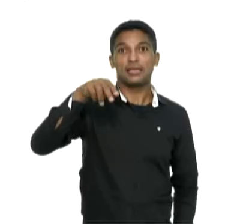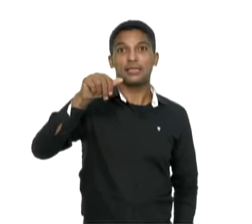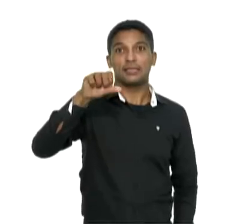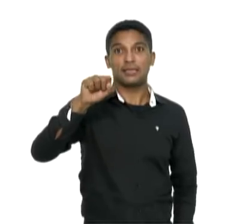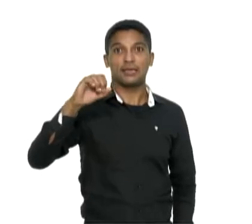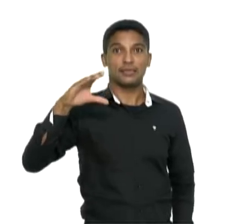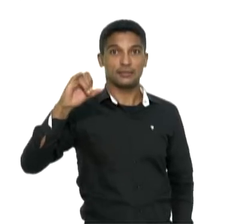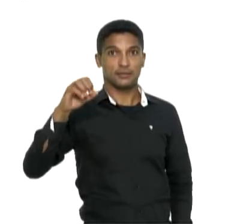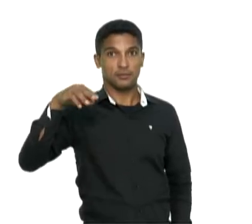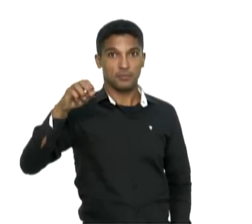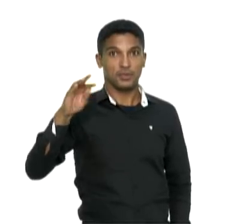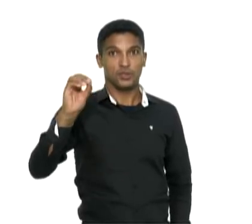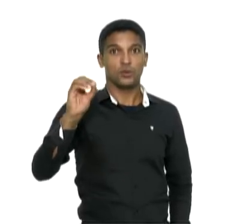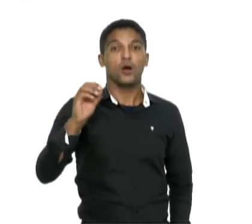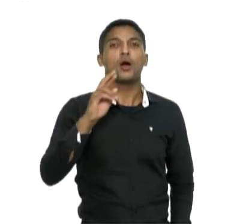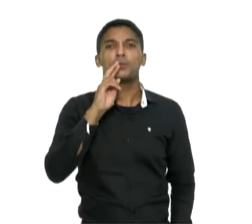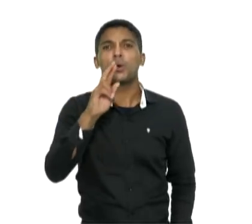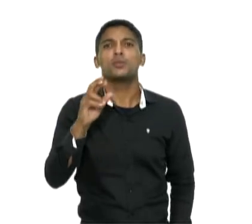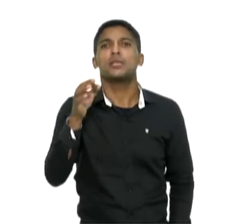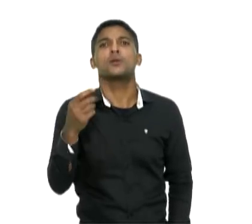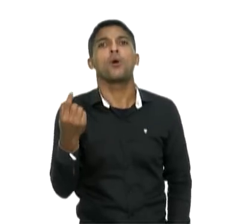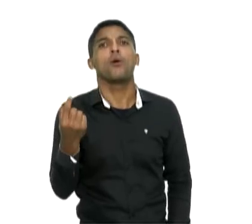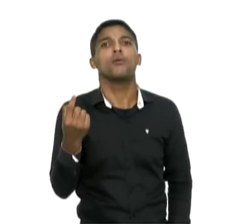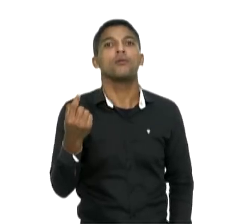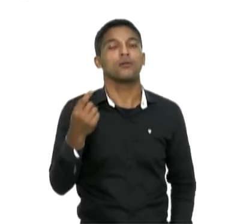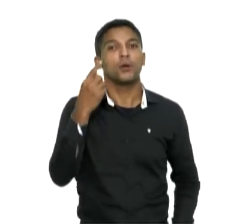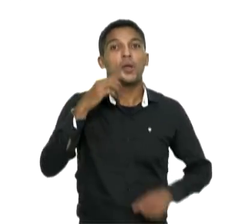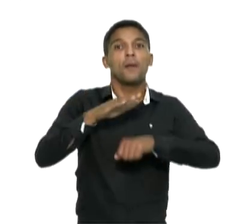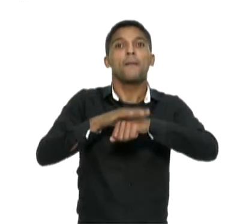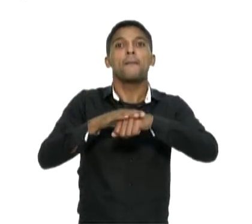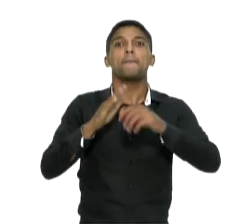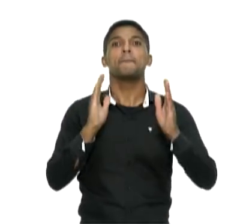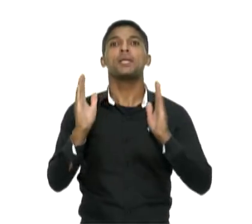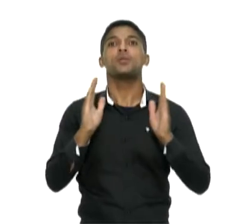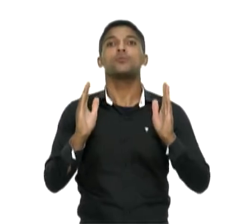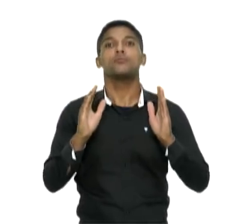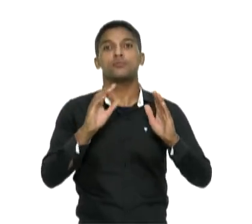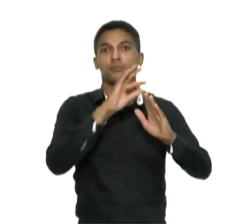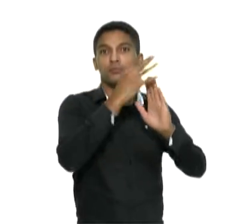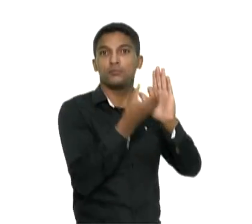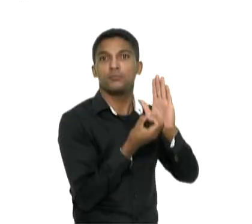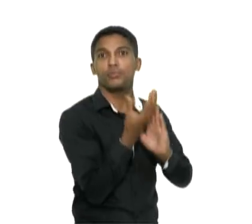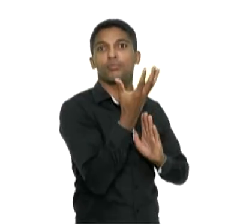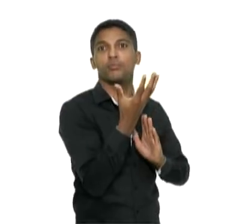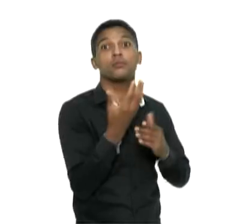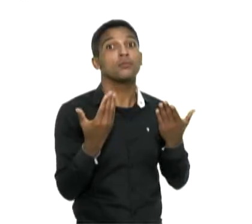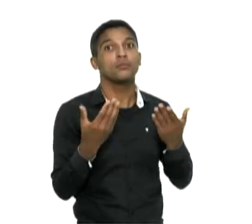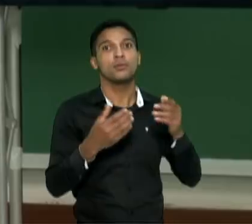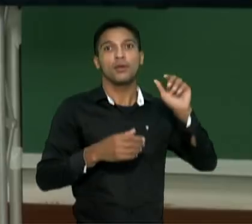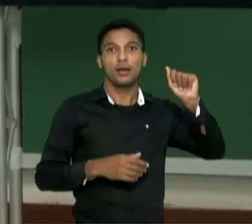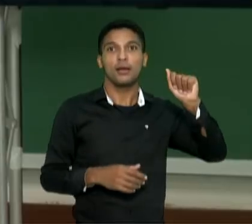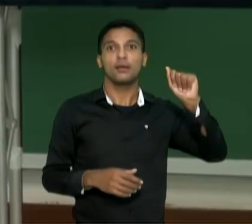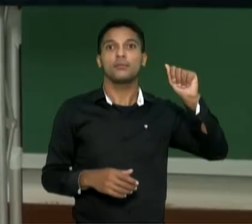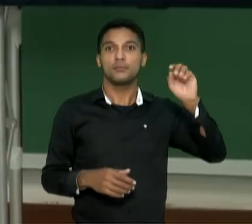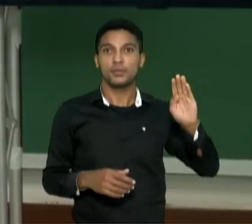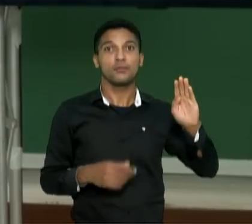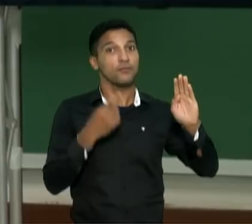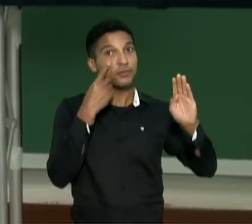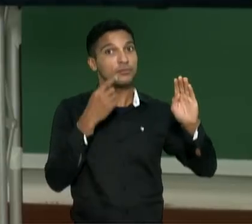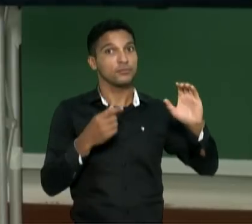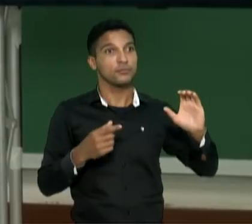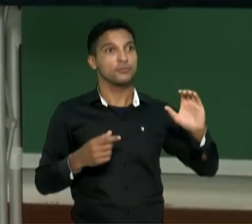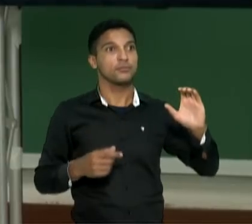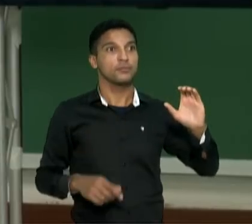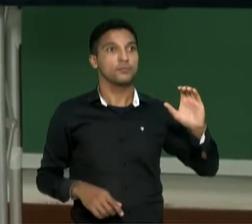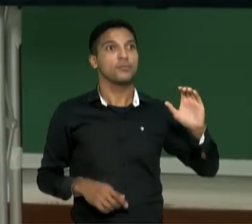que se priorizou os sentimentos na arte em detrimento da razão. B. Período em que houve uma revalorização